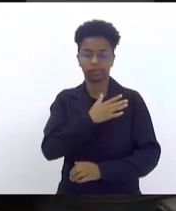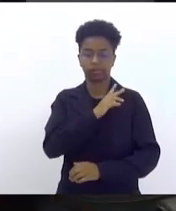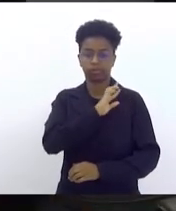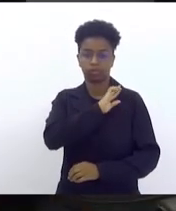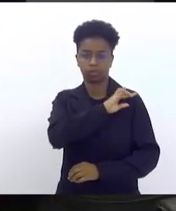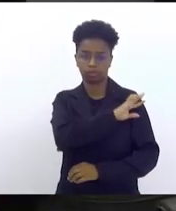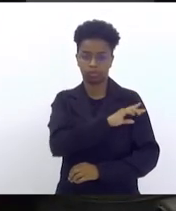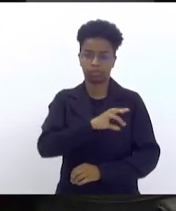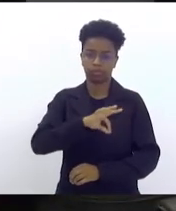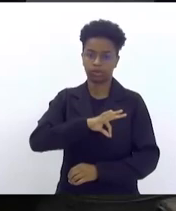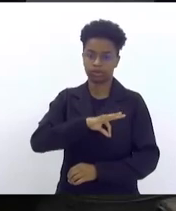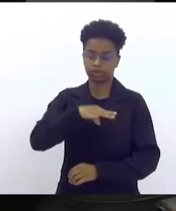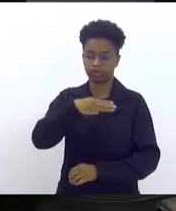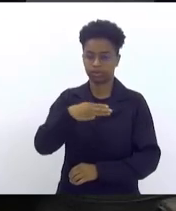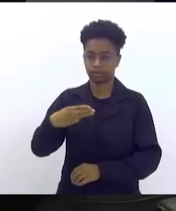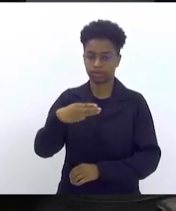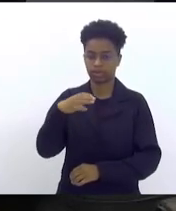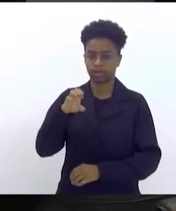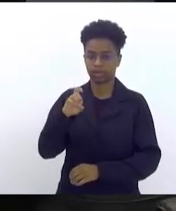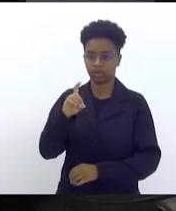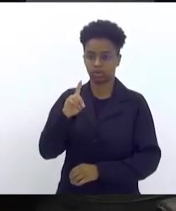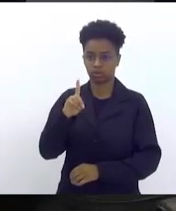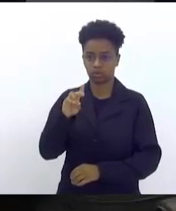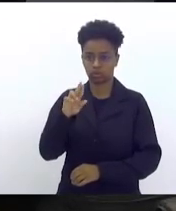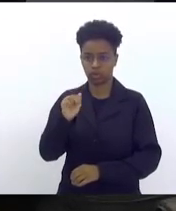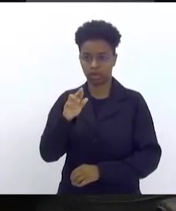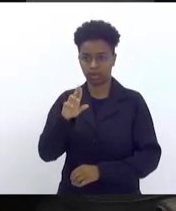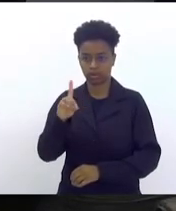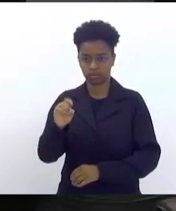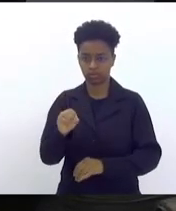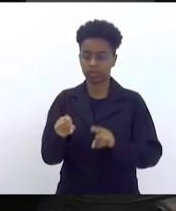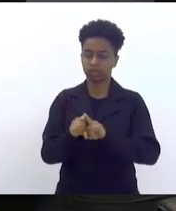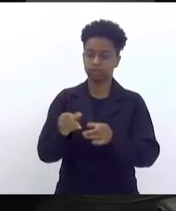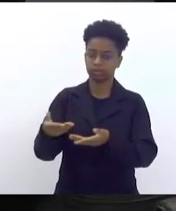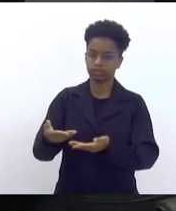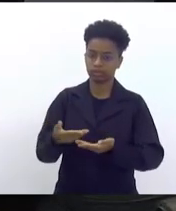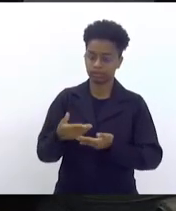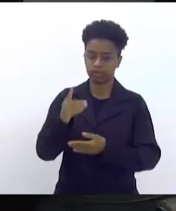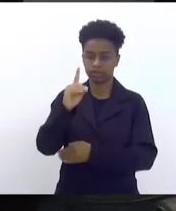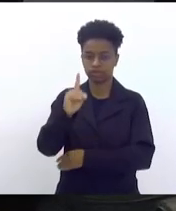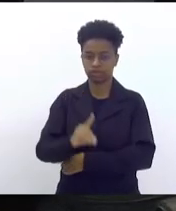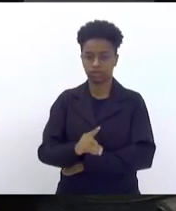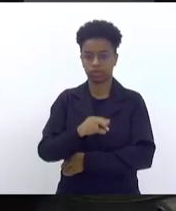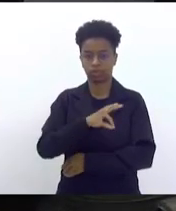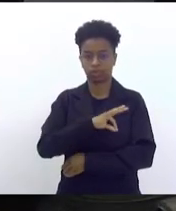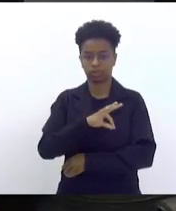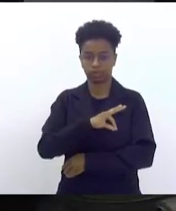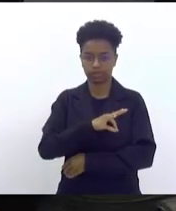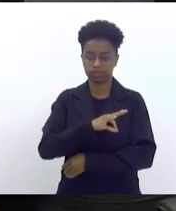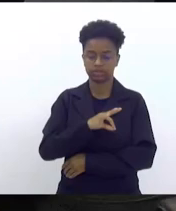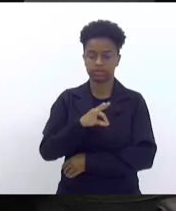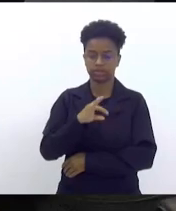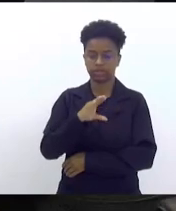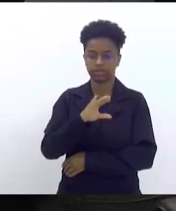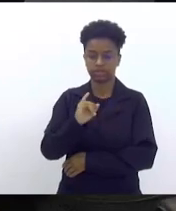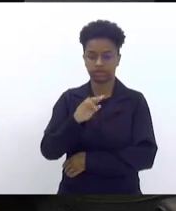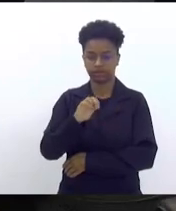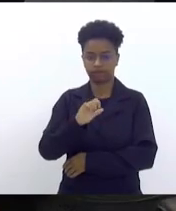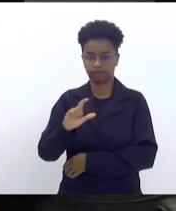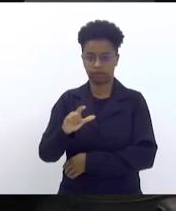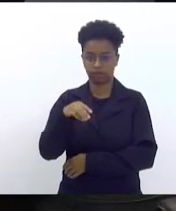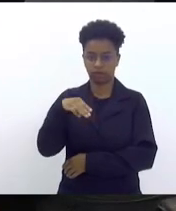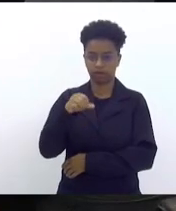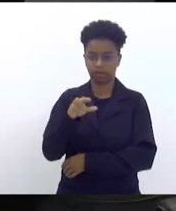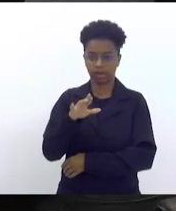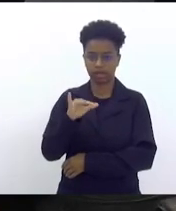pimenta convido também o diretor do Departamento de Polícia técnico-científica da Polícia Civil senhor